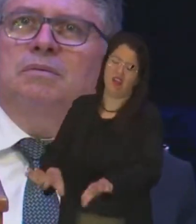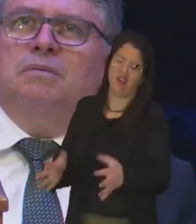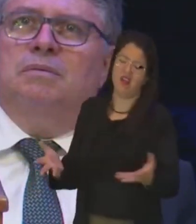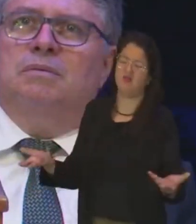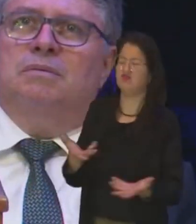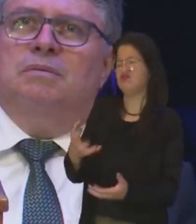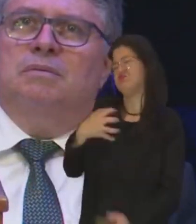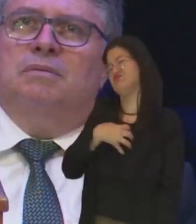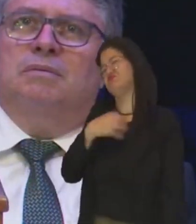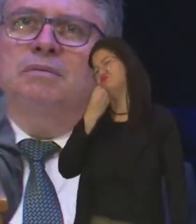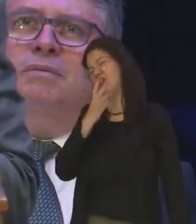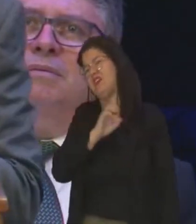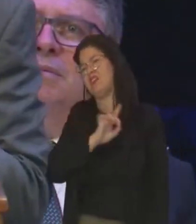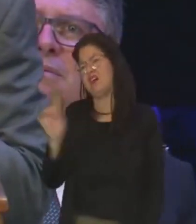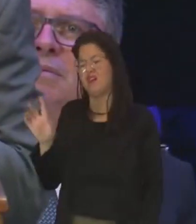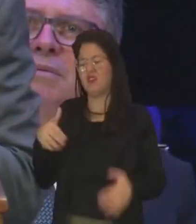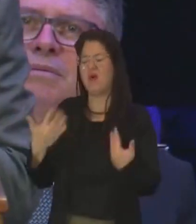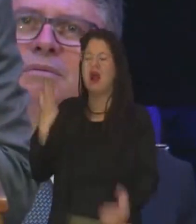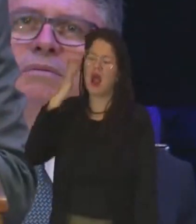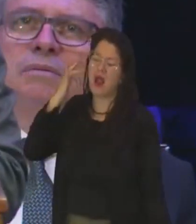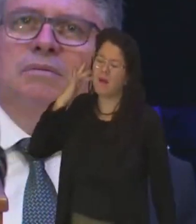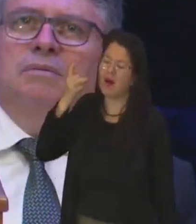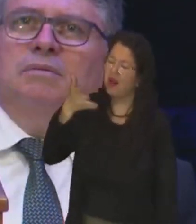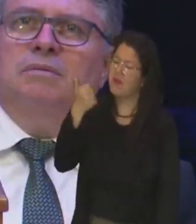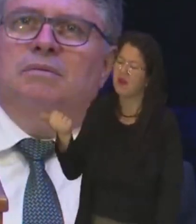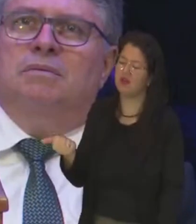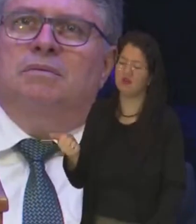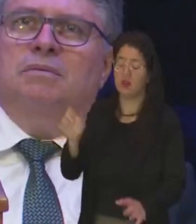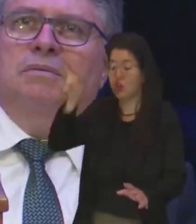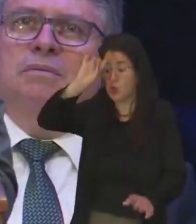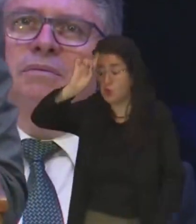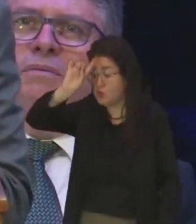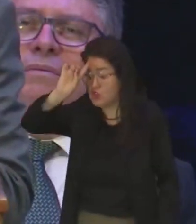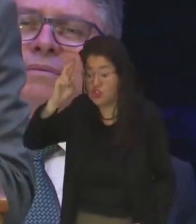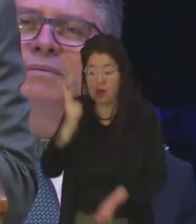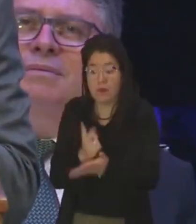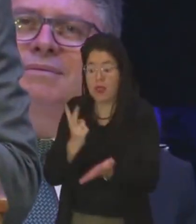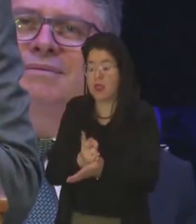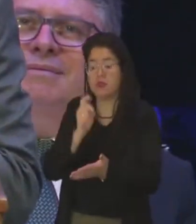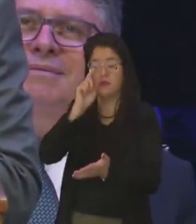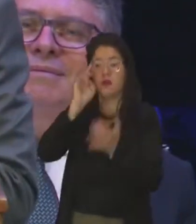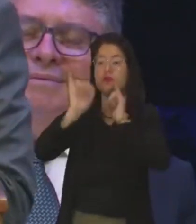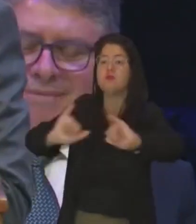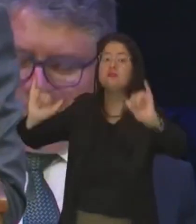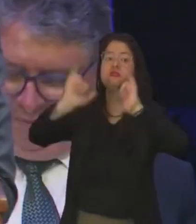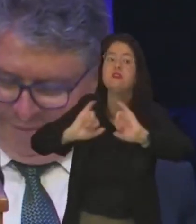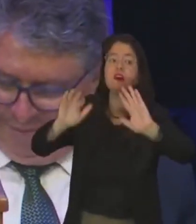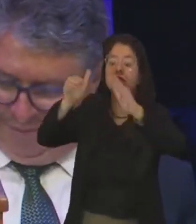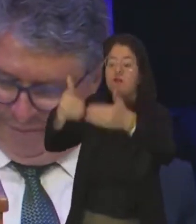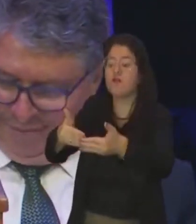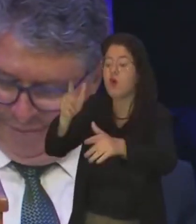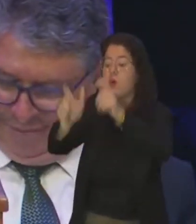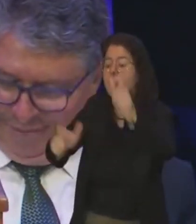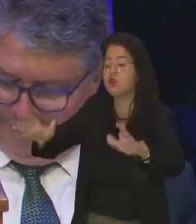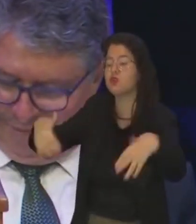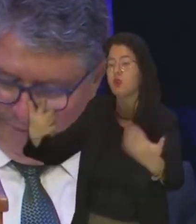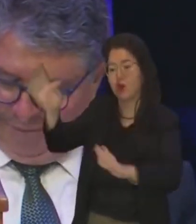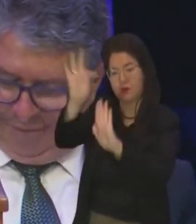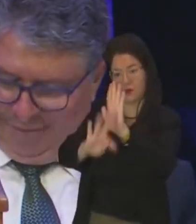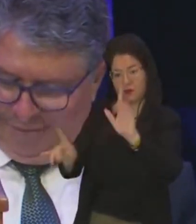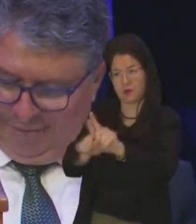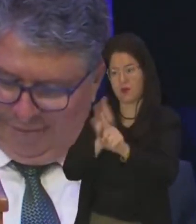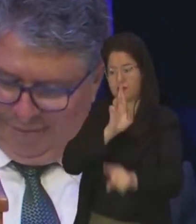estou bem, né? Então amanhã eu vou estar melhor. É todo dia, meus irmãos, vamos anunciar. E para quem nós temos que anunciar? O texto também